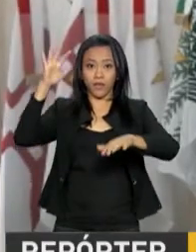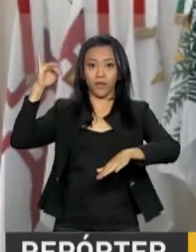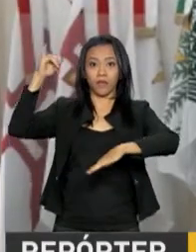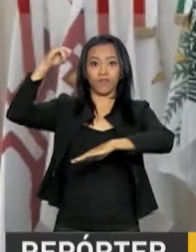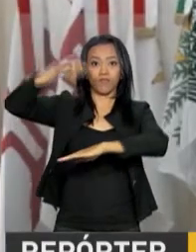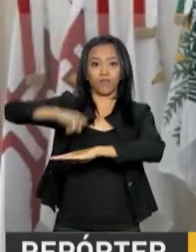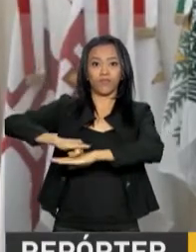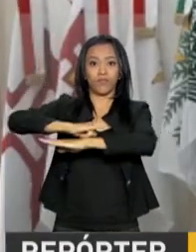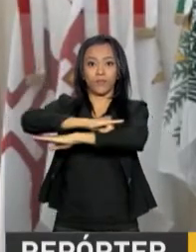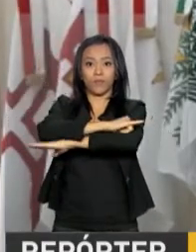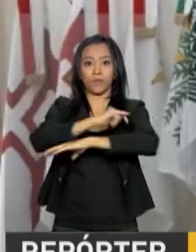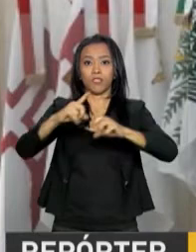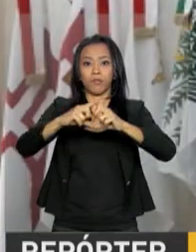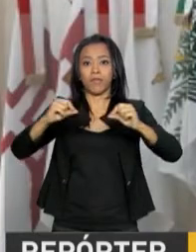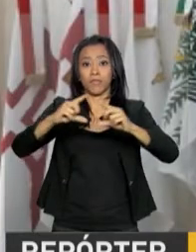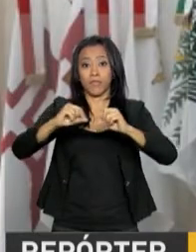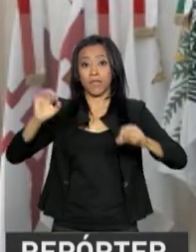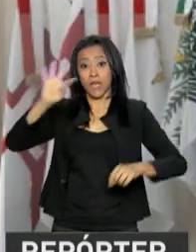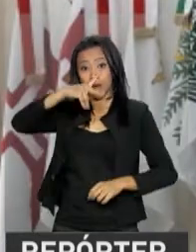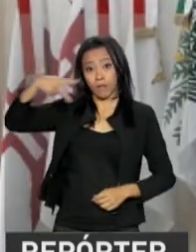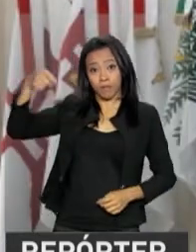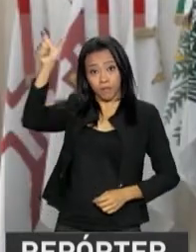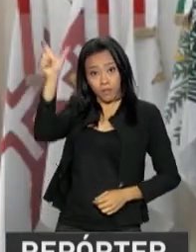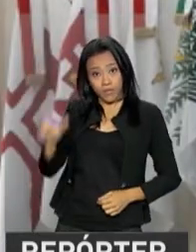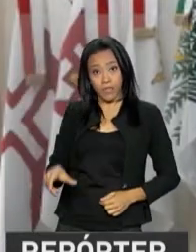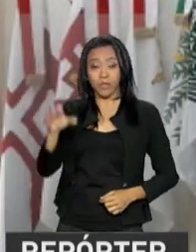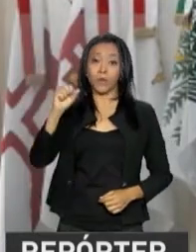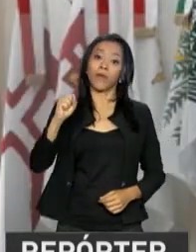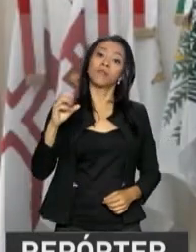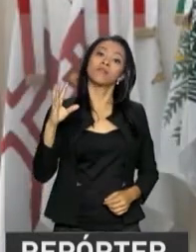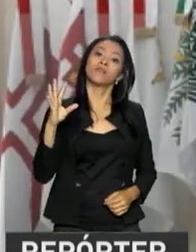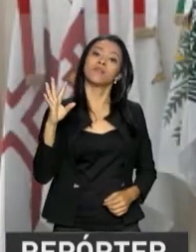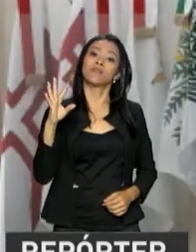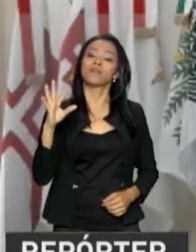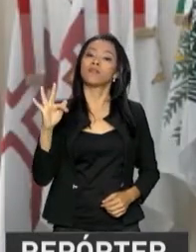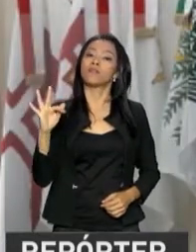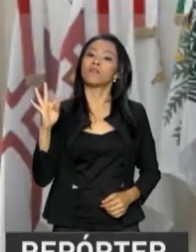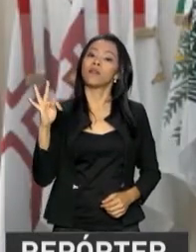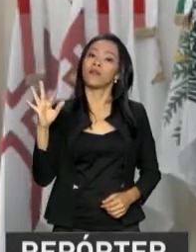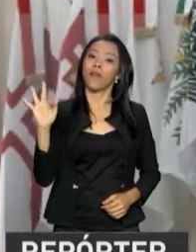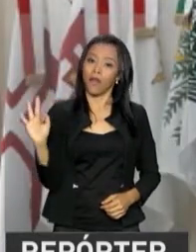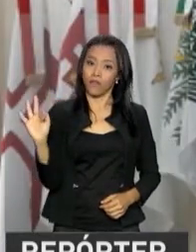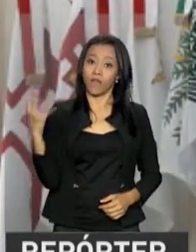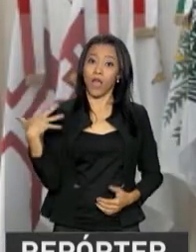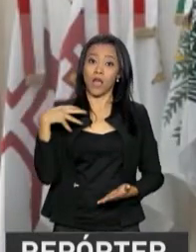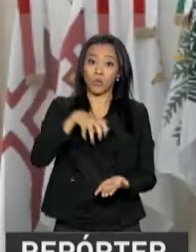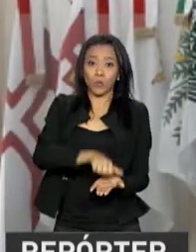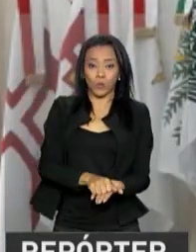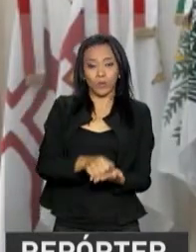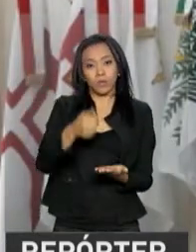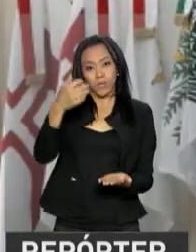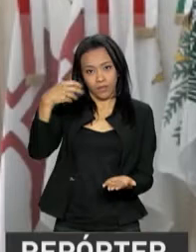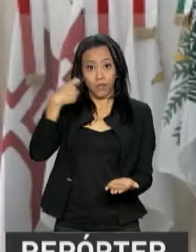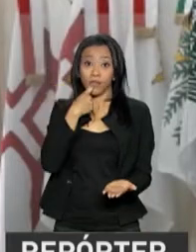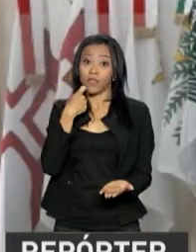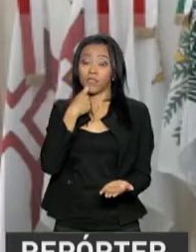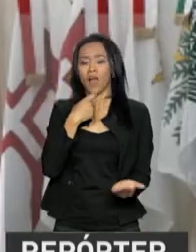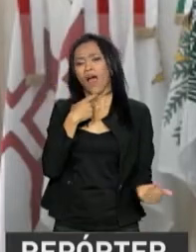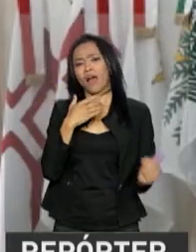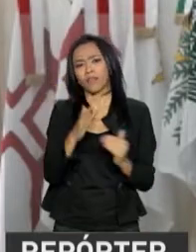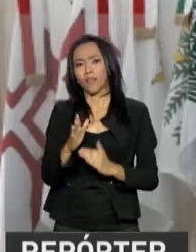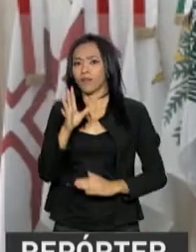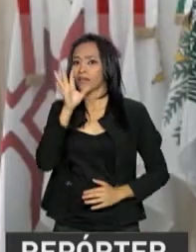a presidente do supremo tribunal federal a ministra cármen lúcia assume nesta sexta feira e deve ficar no carro é